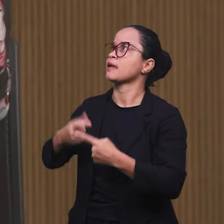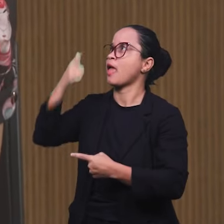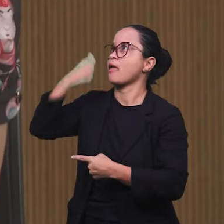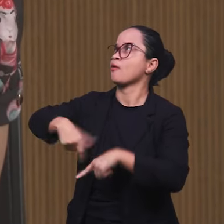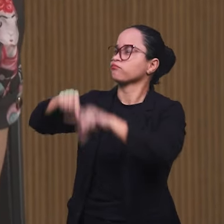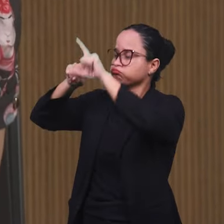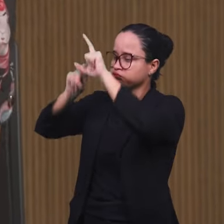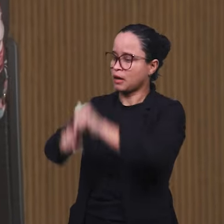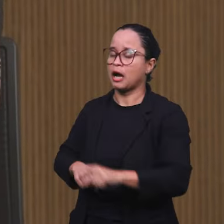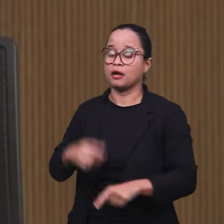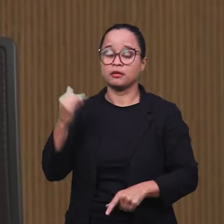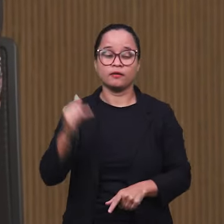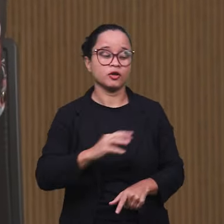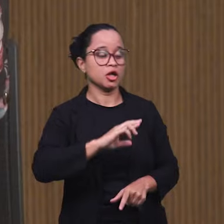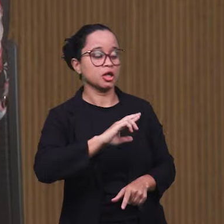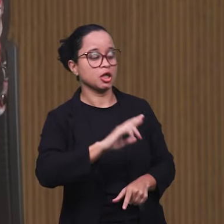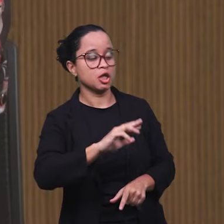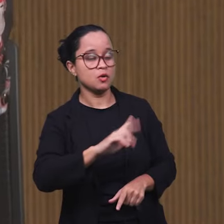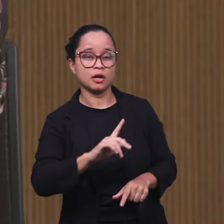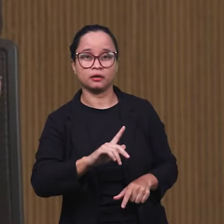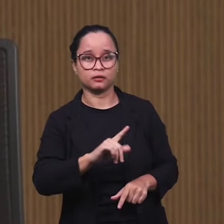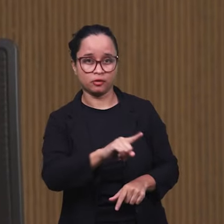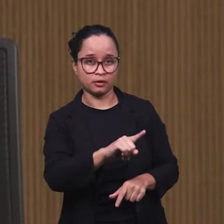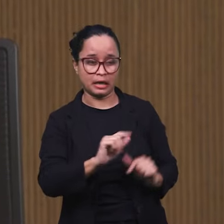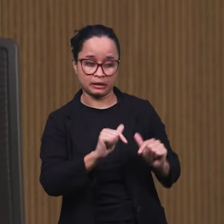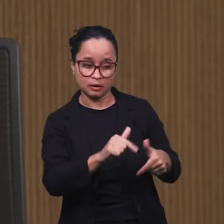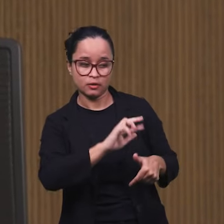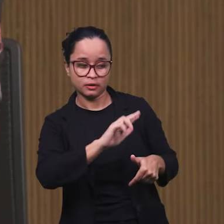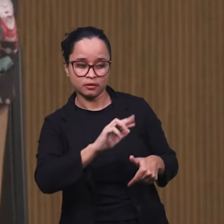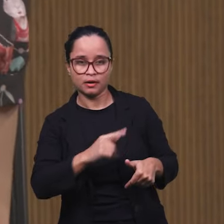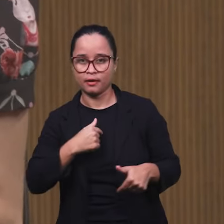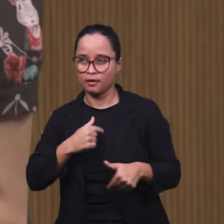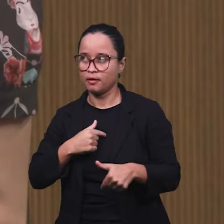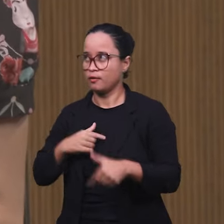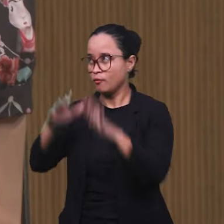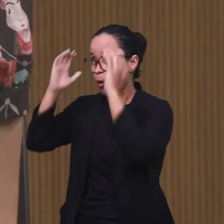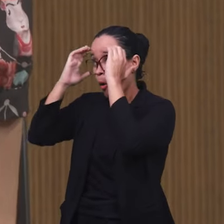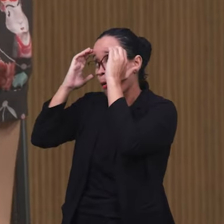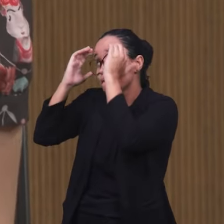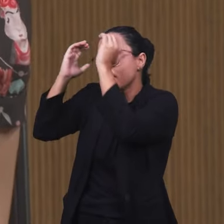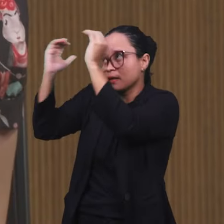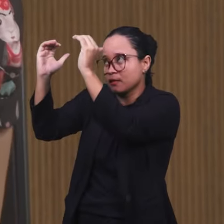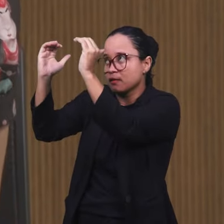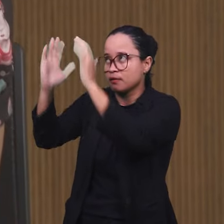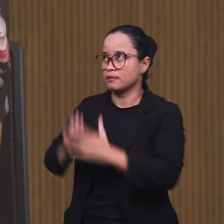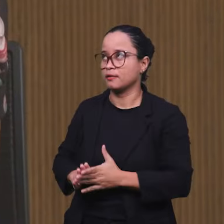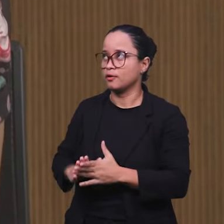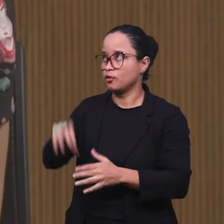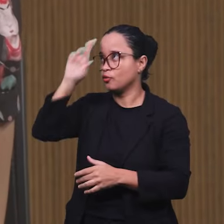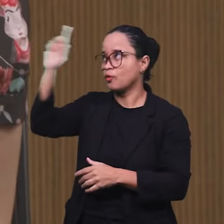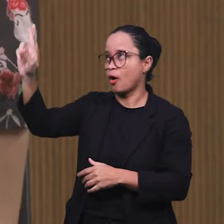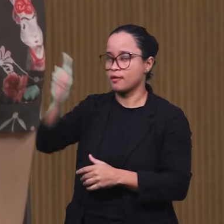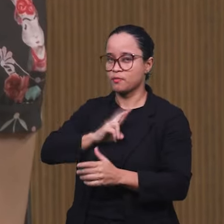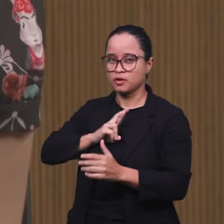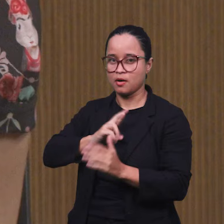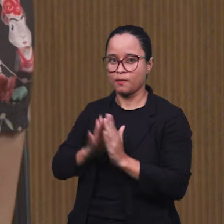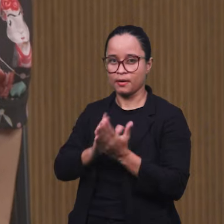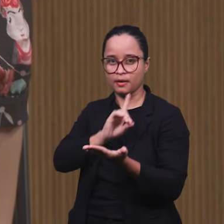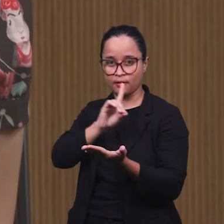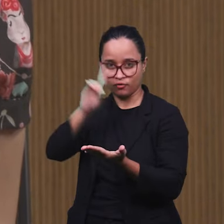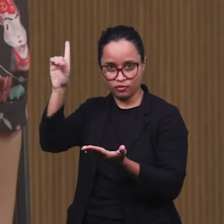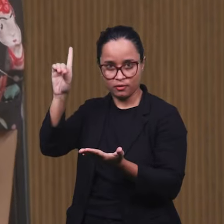o Senhor porque eu sou dependente, e aí o Senhor diz que é para não fazer algo. Eu vou me submeter ao que o Senhor